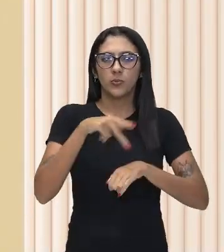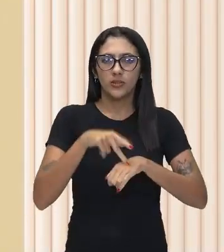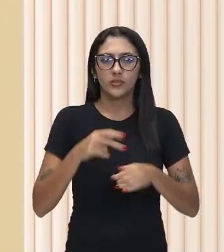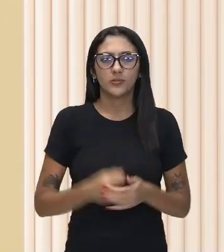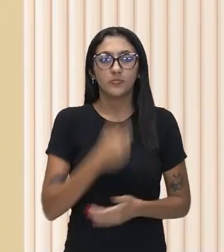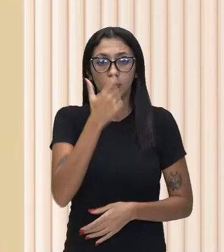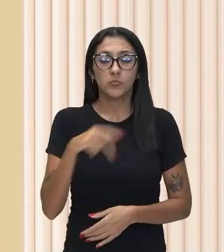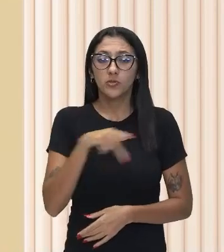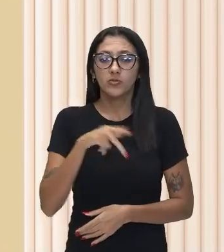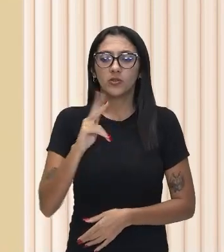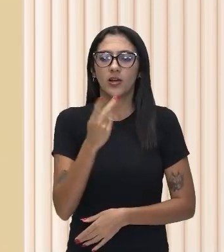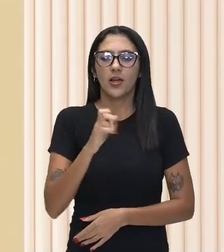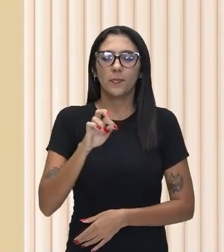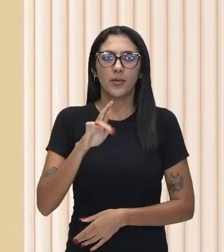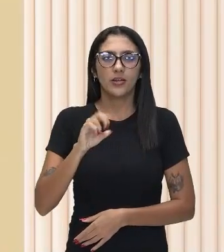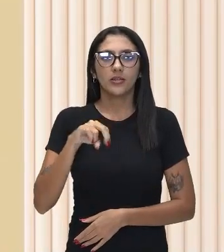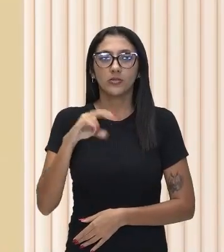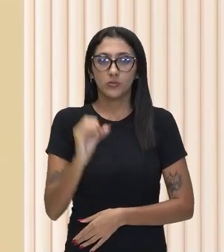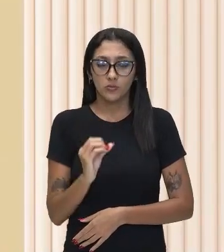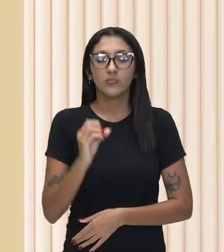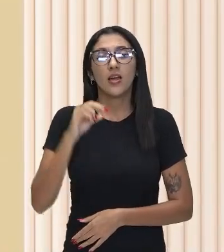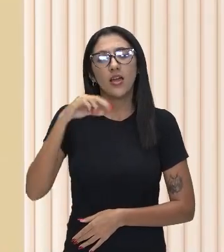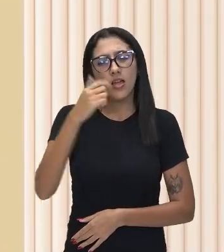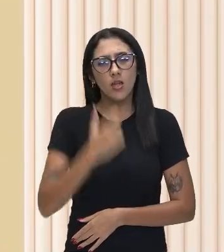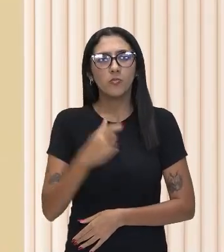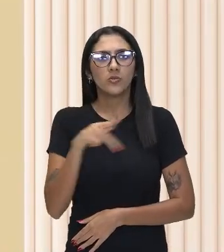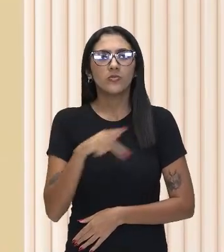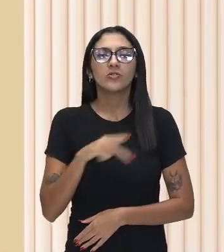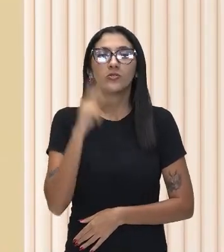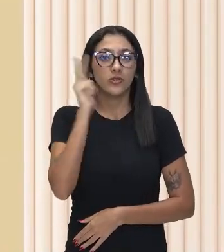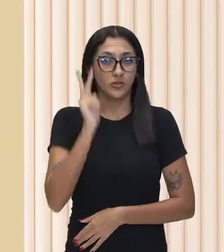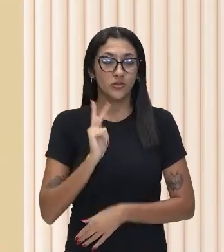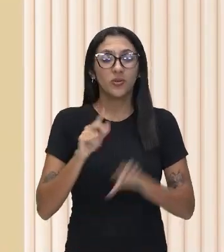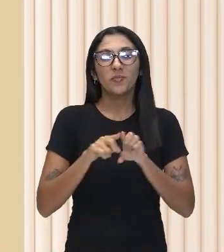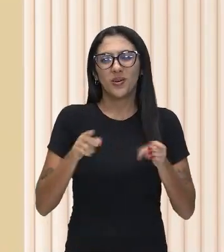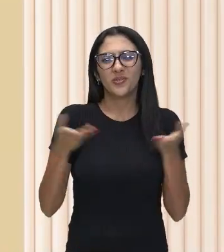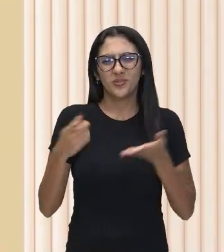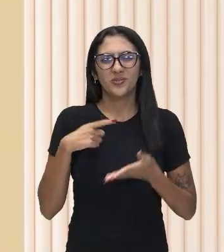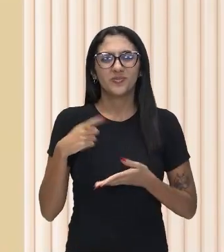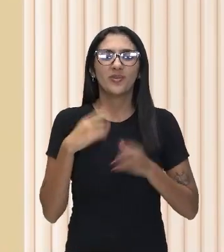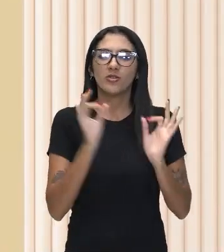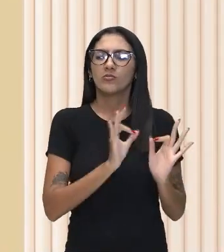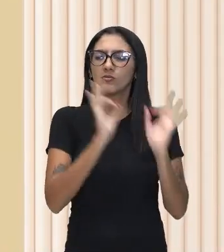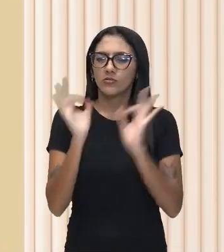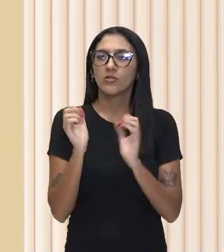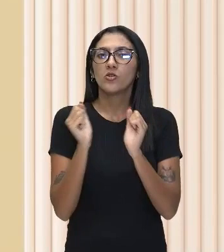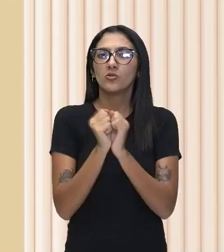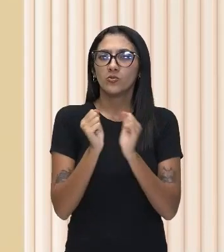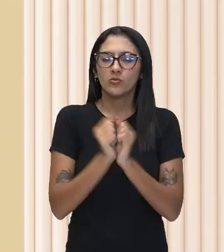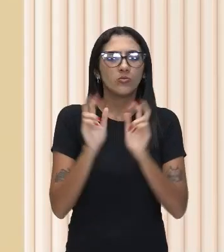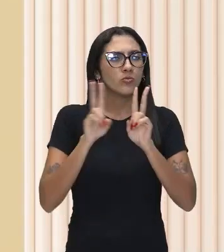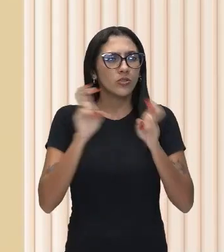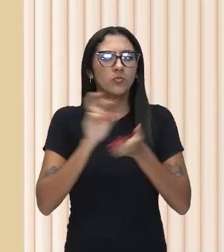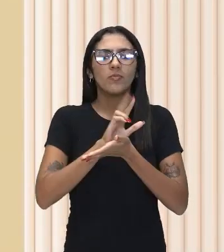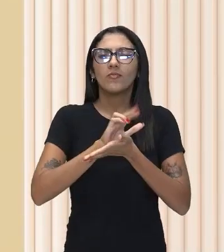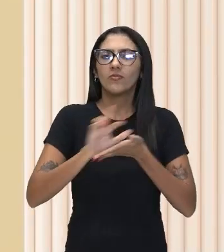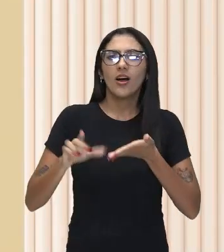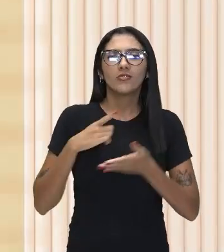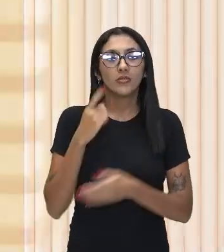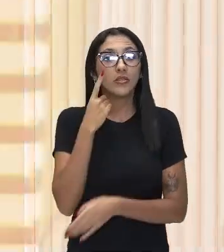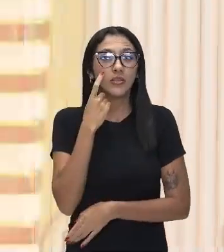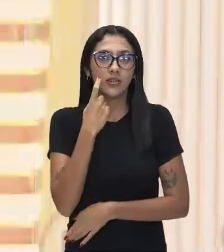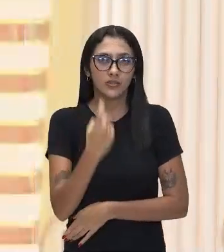sou professor de História, mas irei acompanhá-los durante a nossa aula sobre esses assuntos tão importantes para a nossa